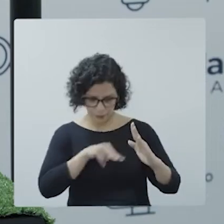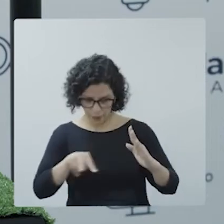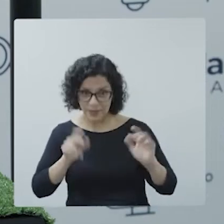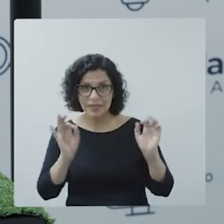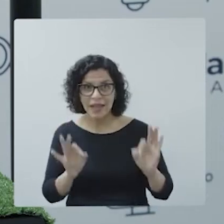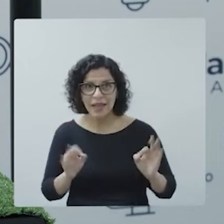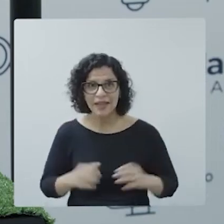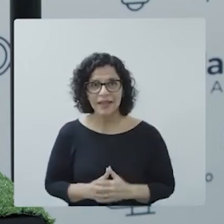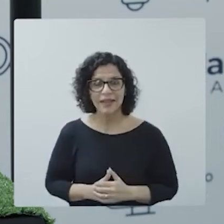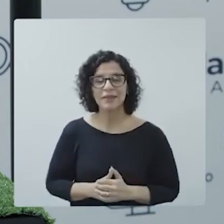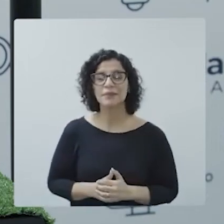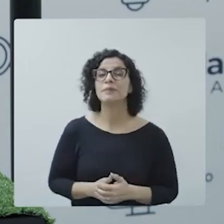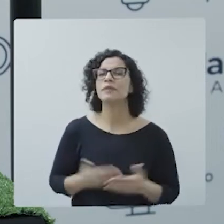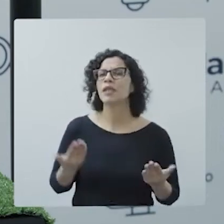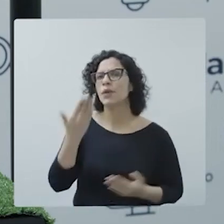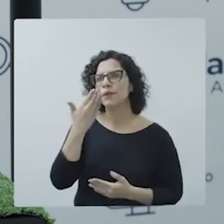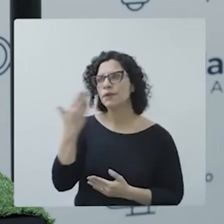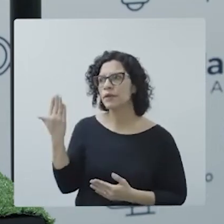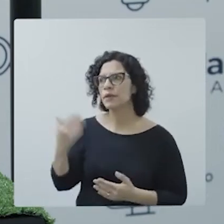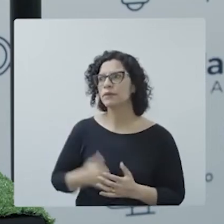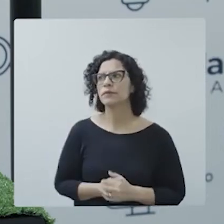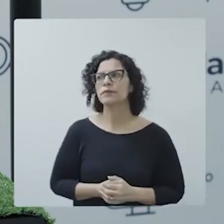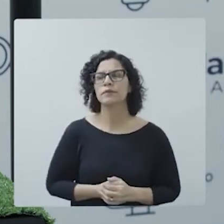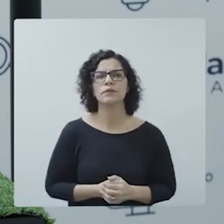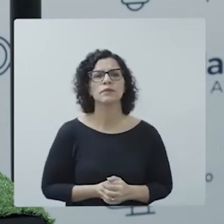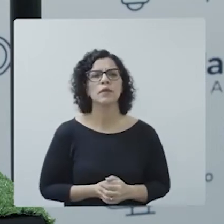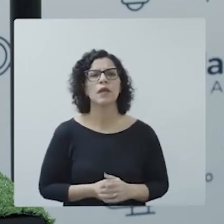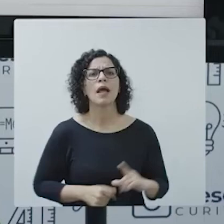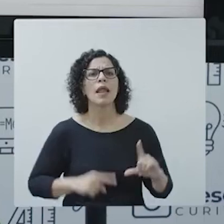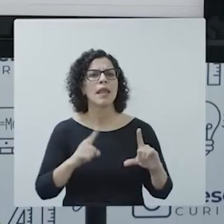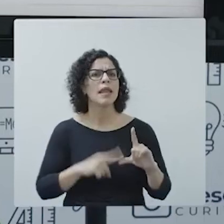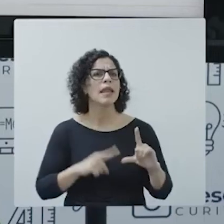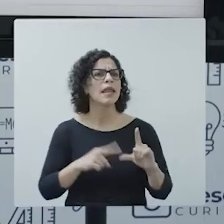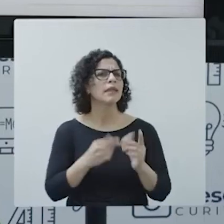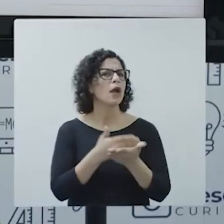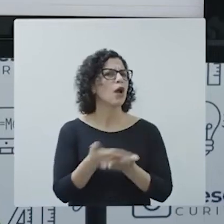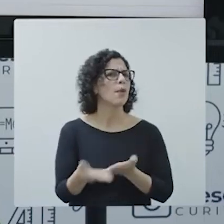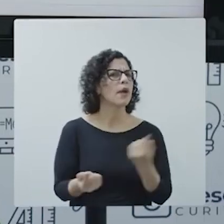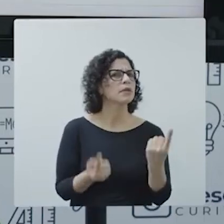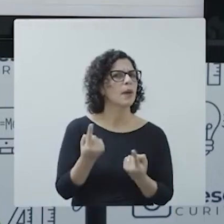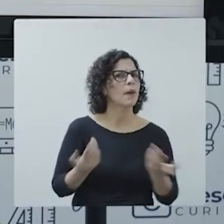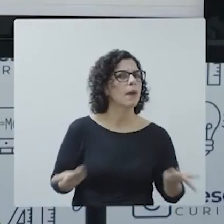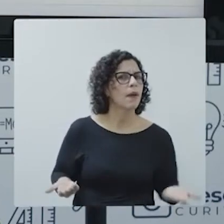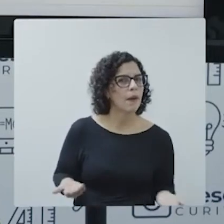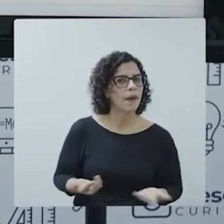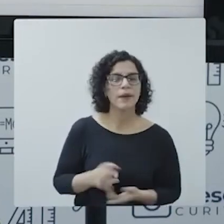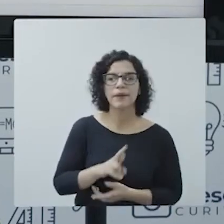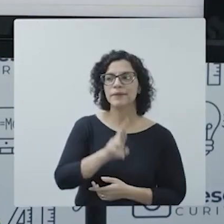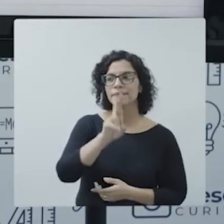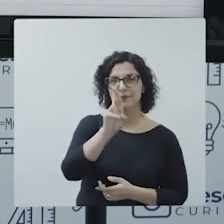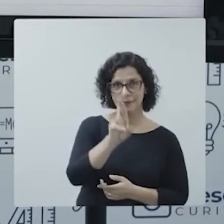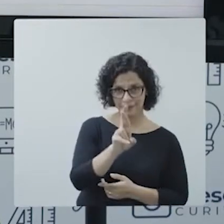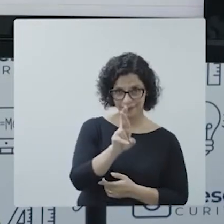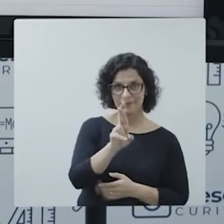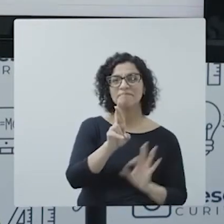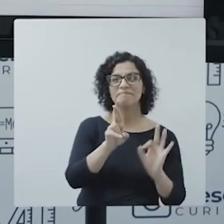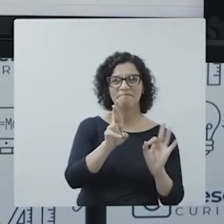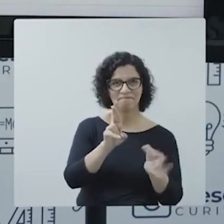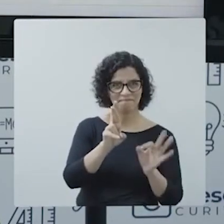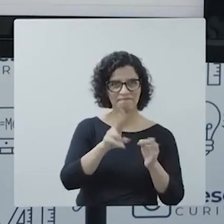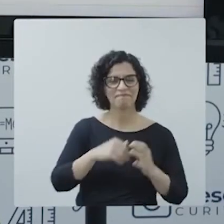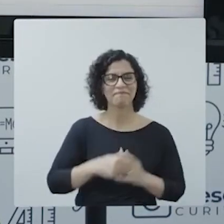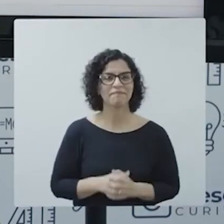certo? E olhe lá, qual a letrinha que começa a palavra raposa? A letrinha